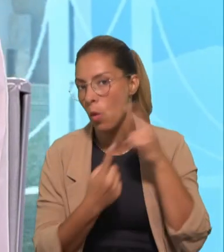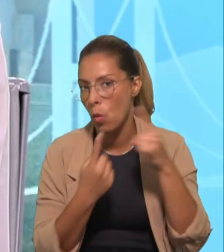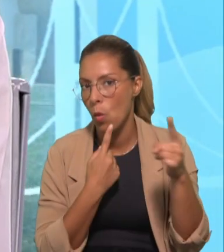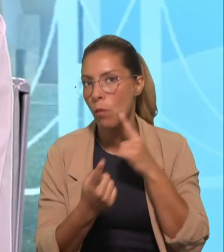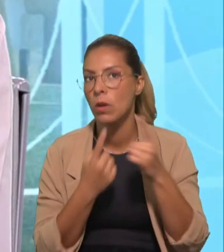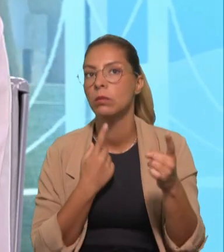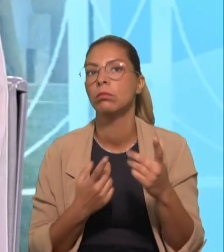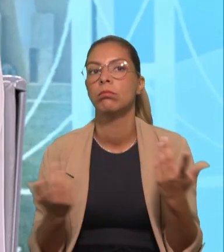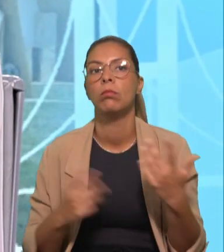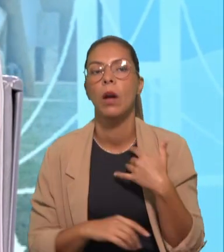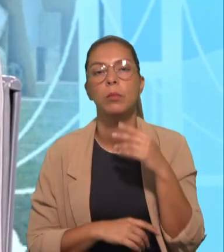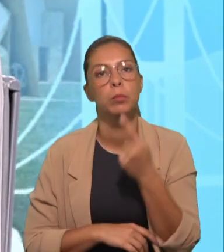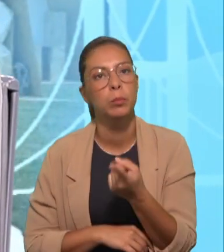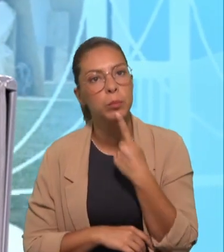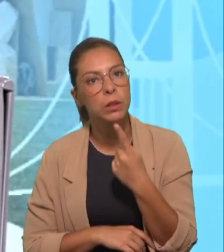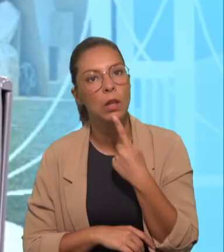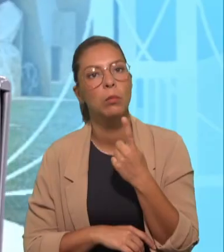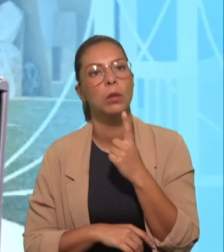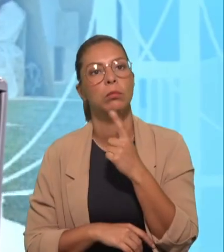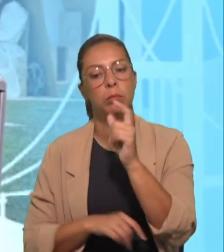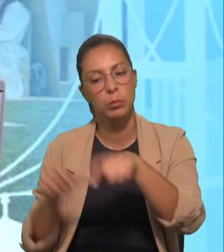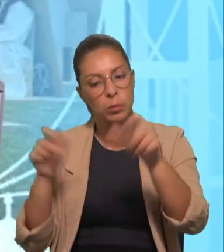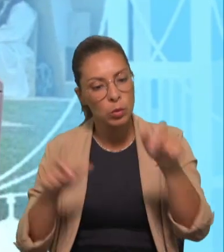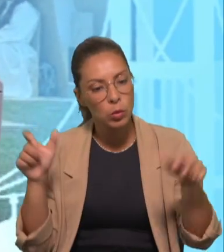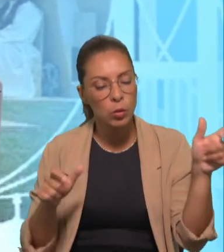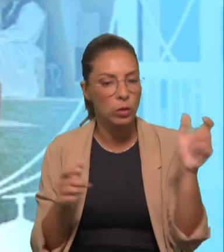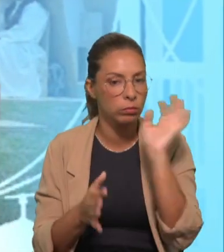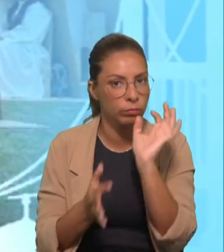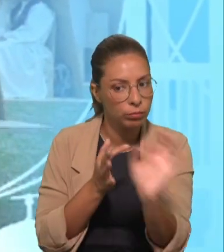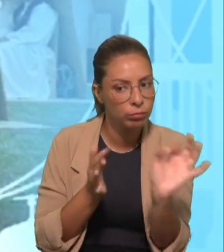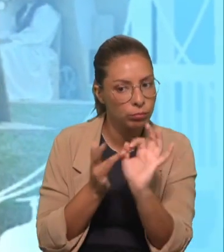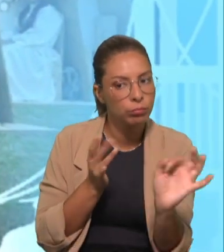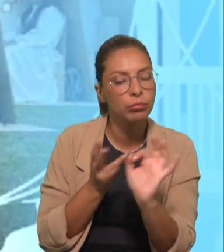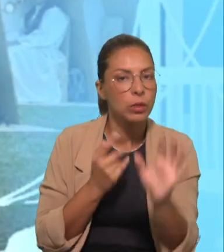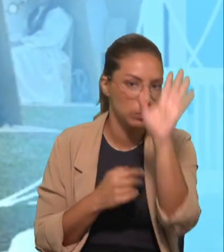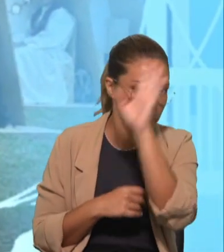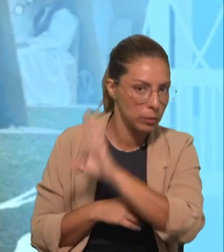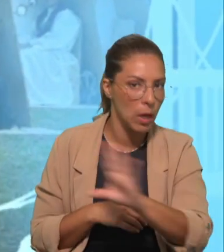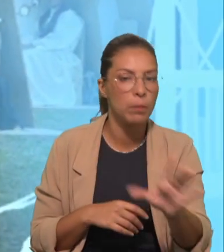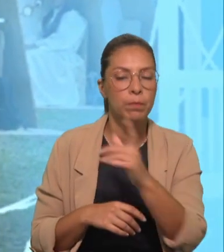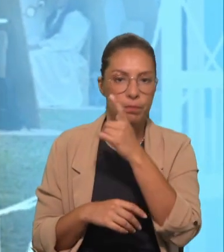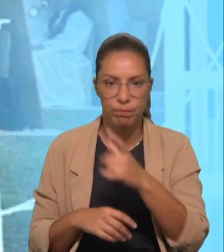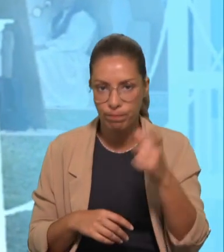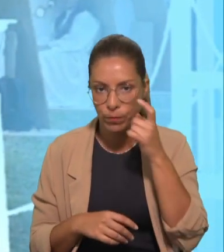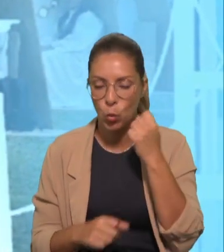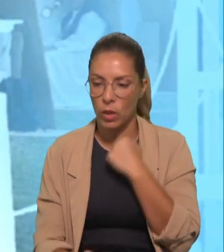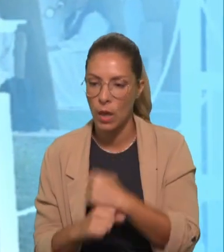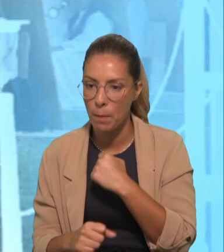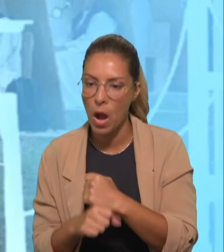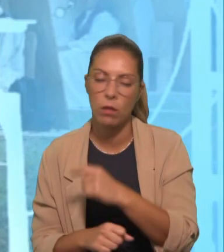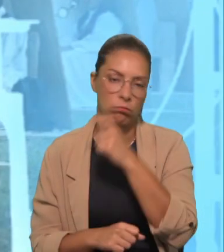identificar pontos concretos em que os jovens se possam comprometer, em termos de atividade, em termos de trabalho. Passa